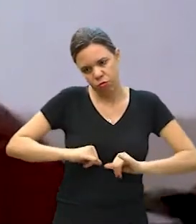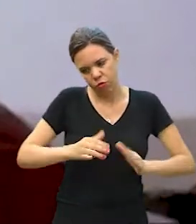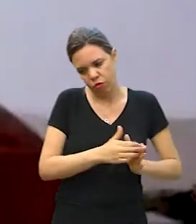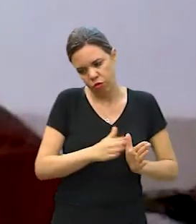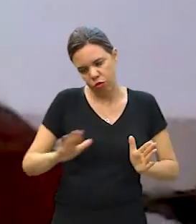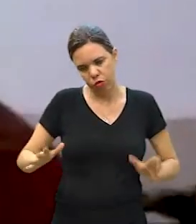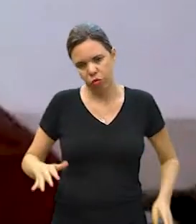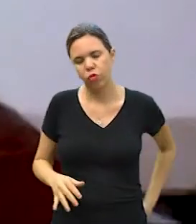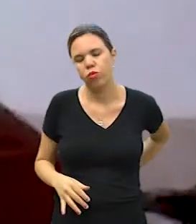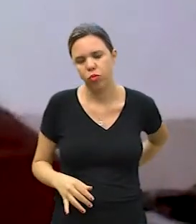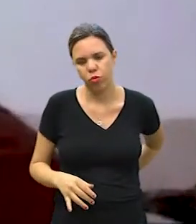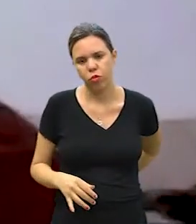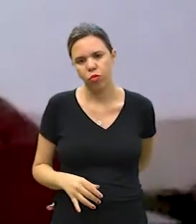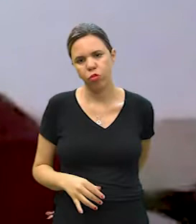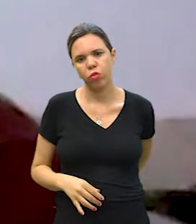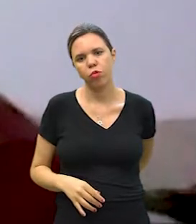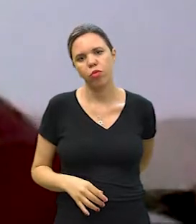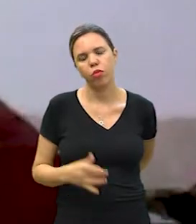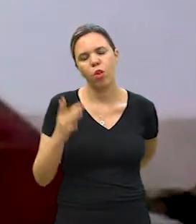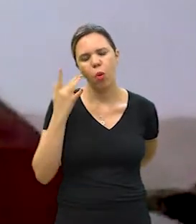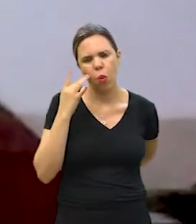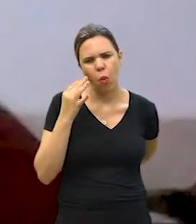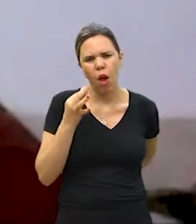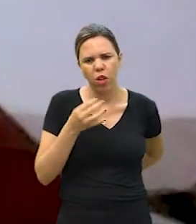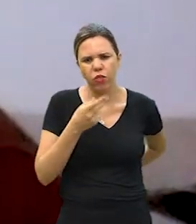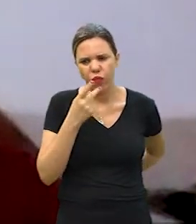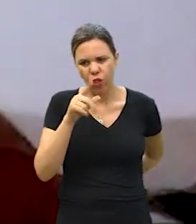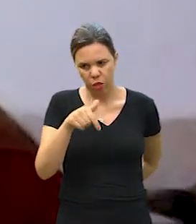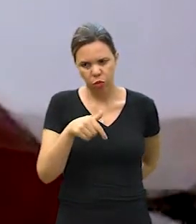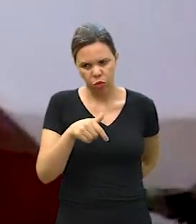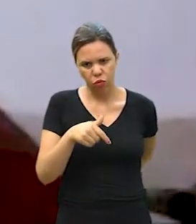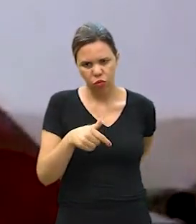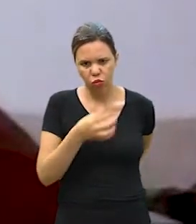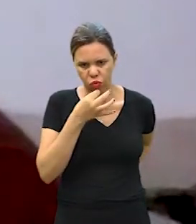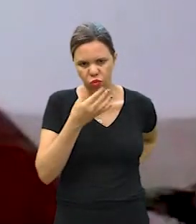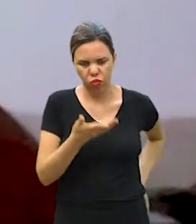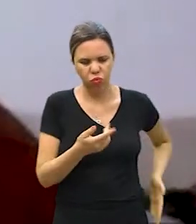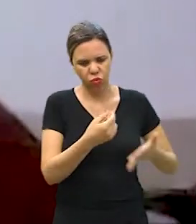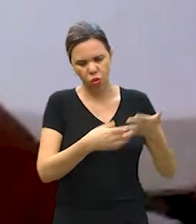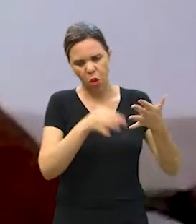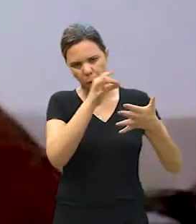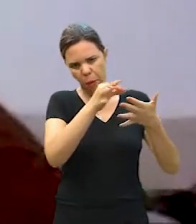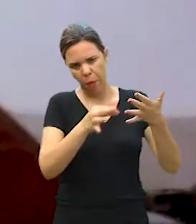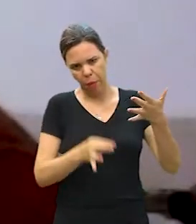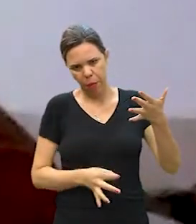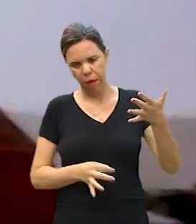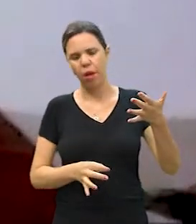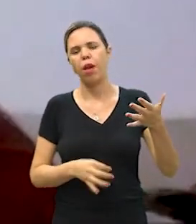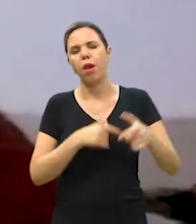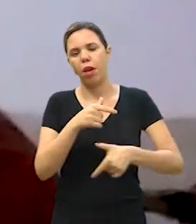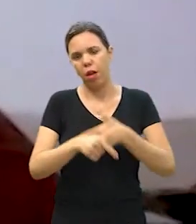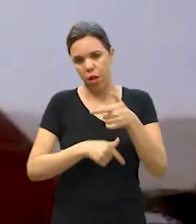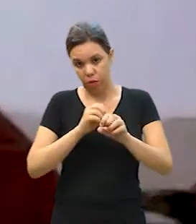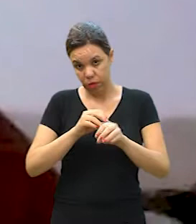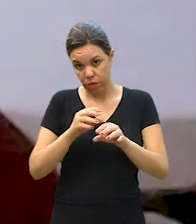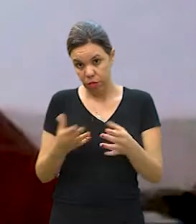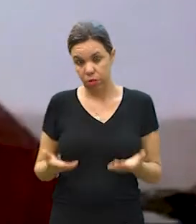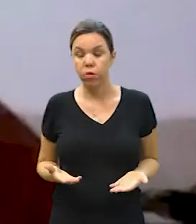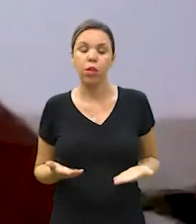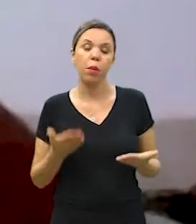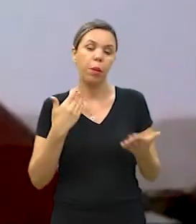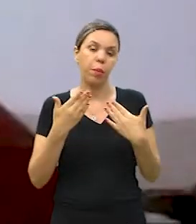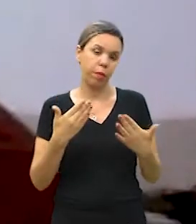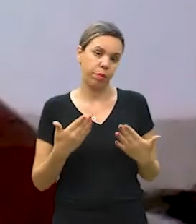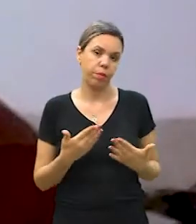sofremos durante esses momentos. E eu acho que a gente vai falar depois, né? Eu coloquei aqui vários pontos para a gente trabalhar